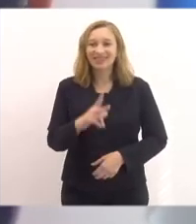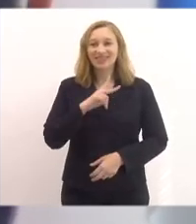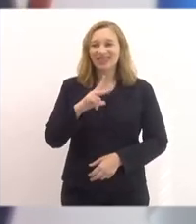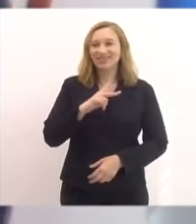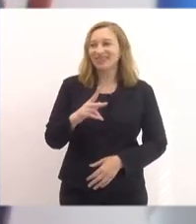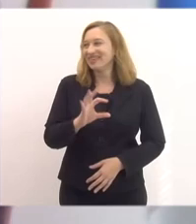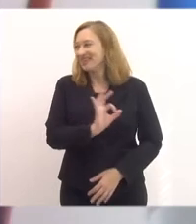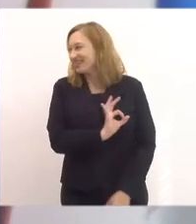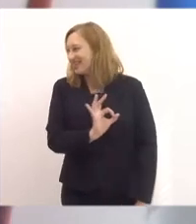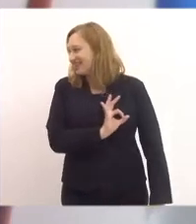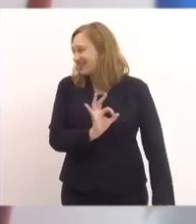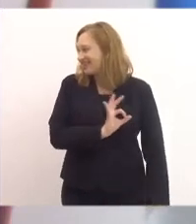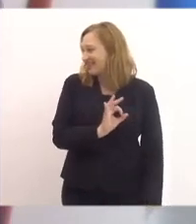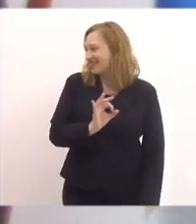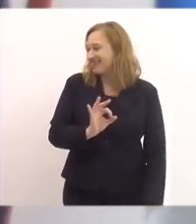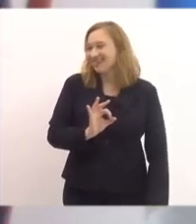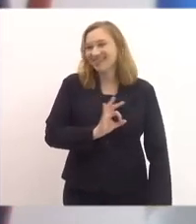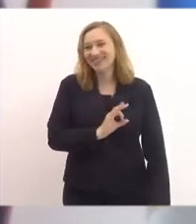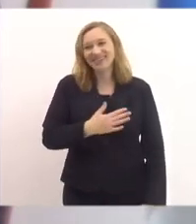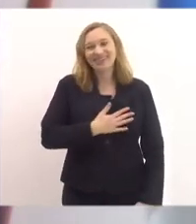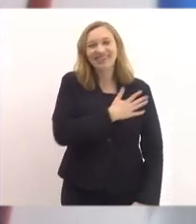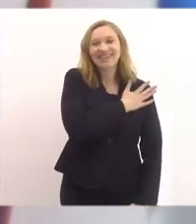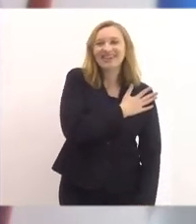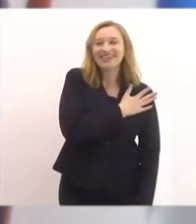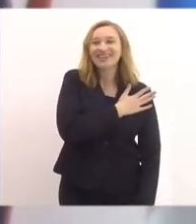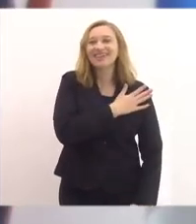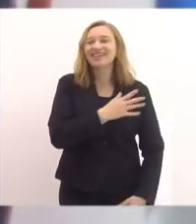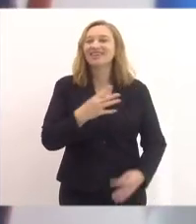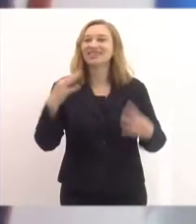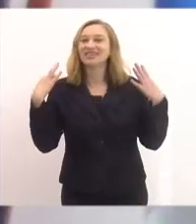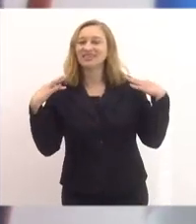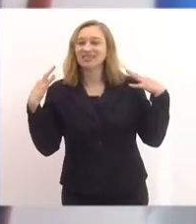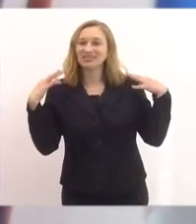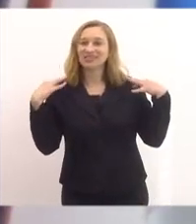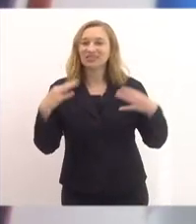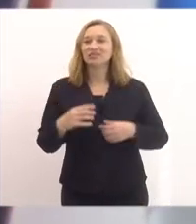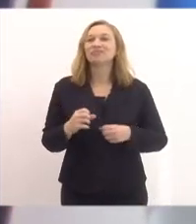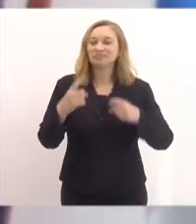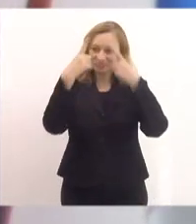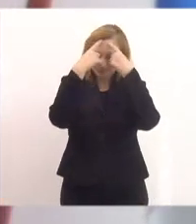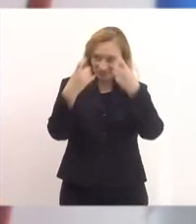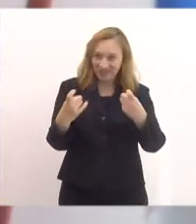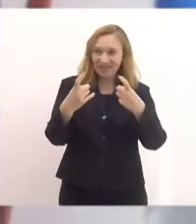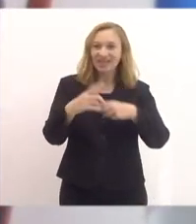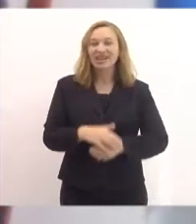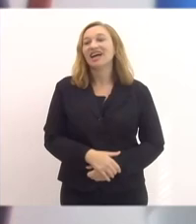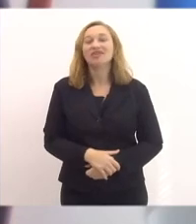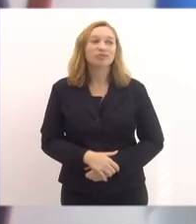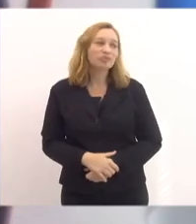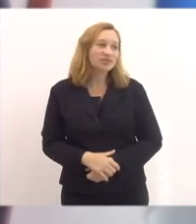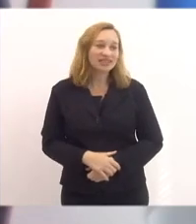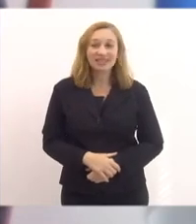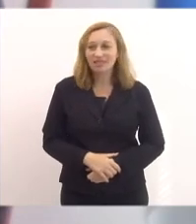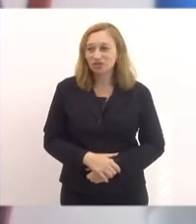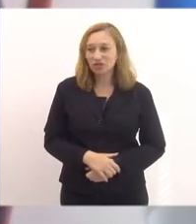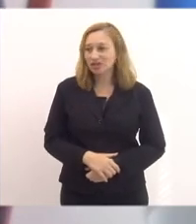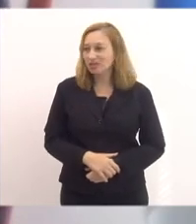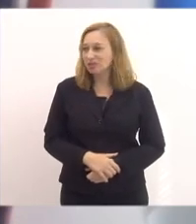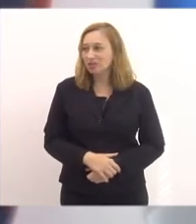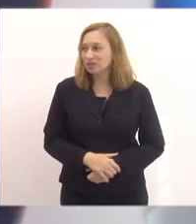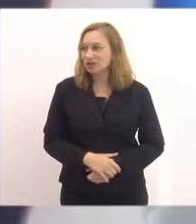Militar. Porque o atendimento de turistas vitimados em casos de violência, de assalto, é